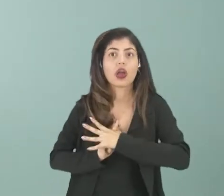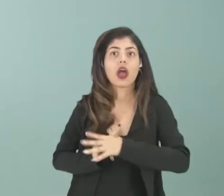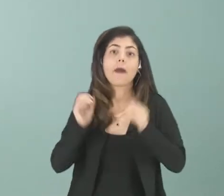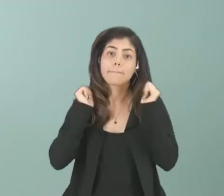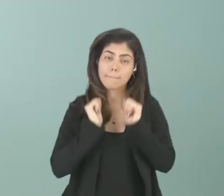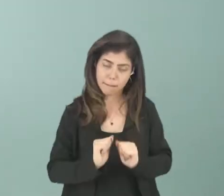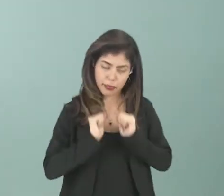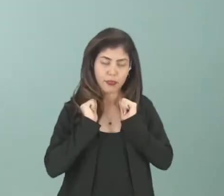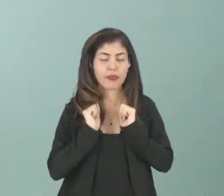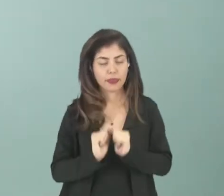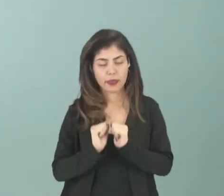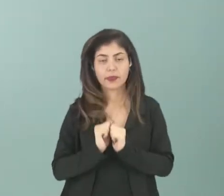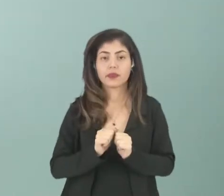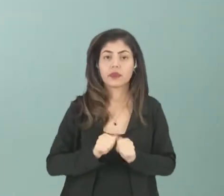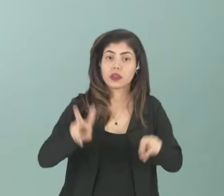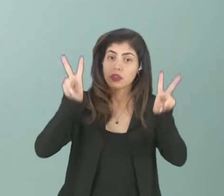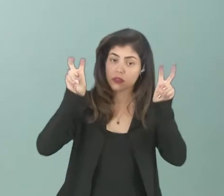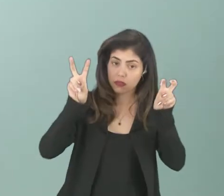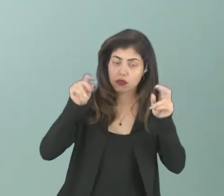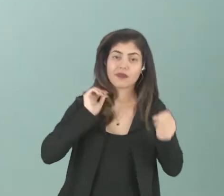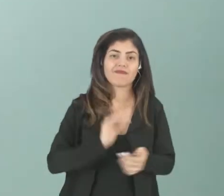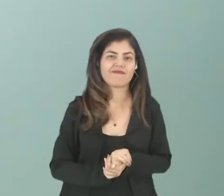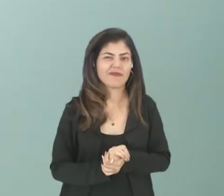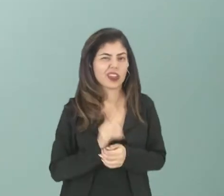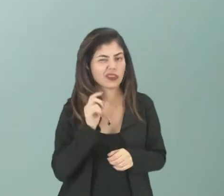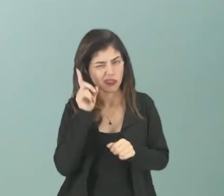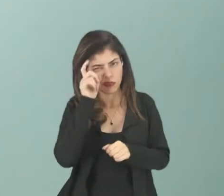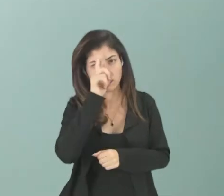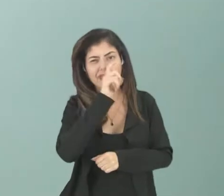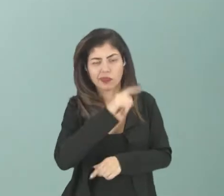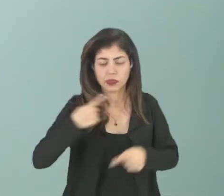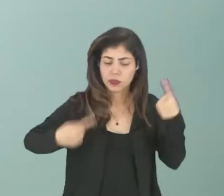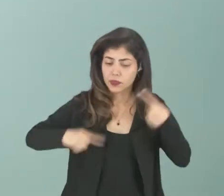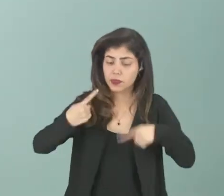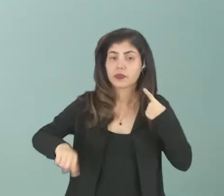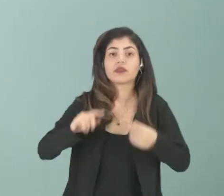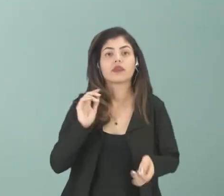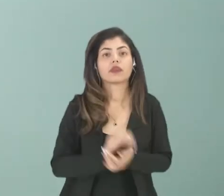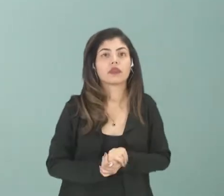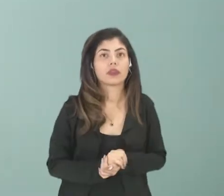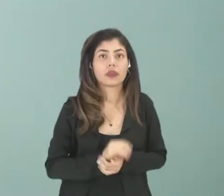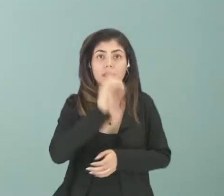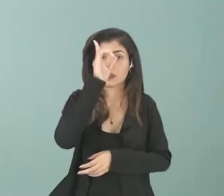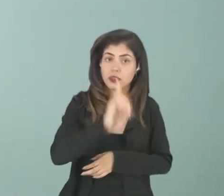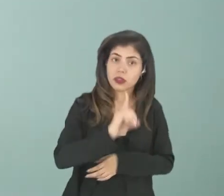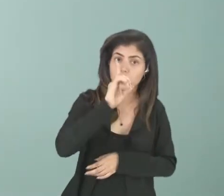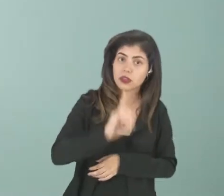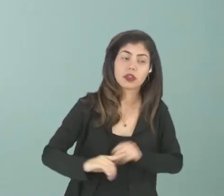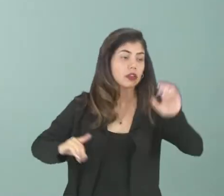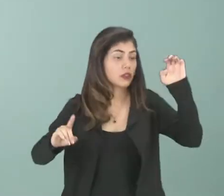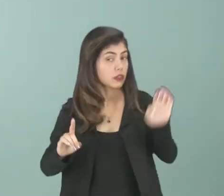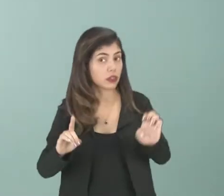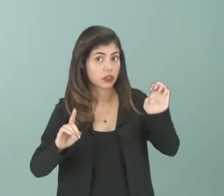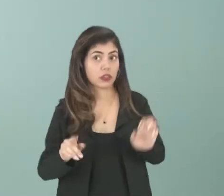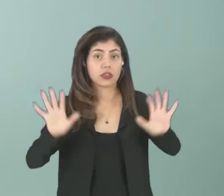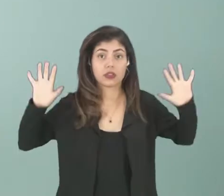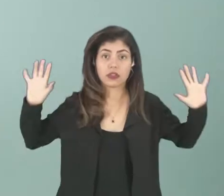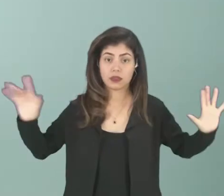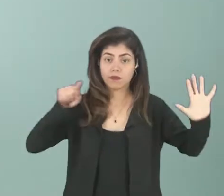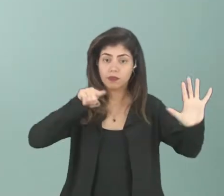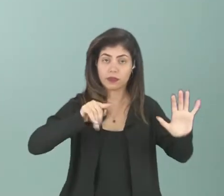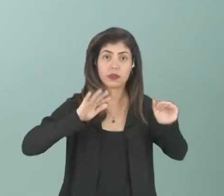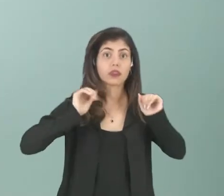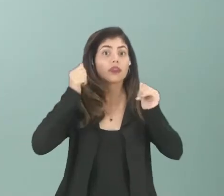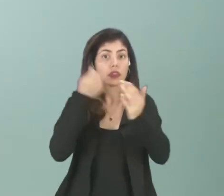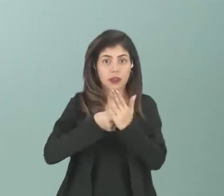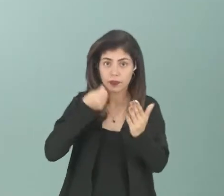possível. Então, assim, o assunto é muito polêmico, ele é polarizado politicamente pela extrema-direita e a extrema-esquerda, e aqui eu quero